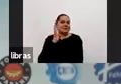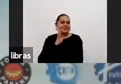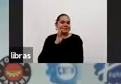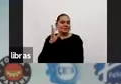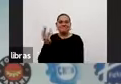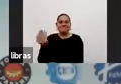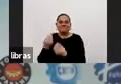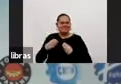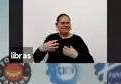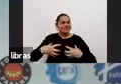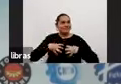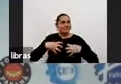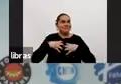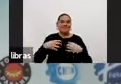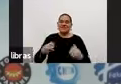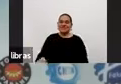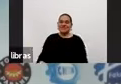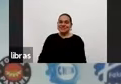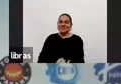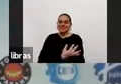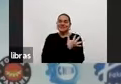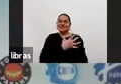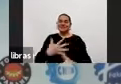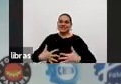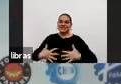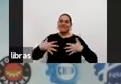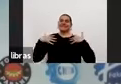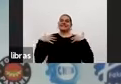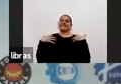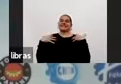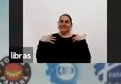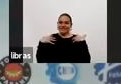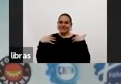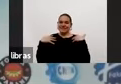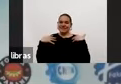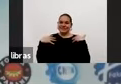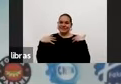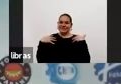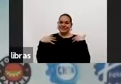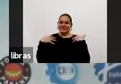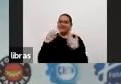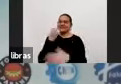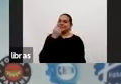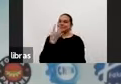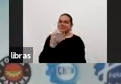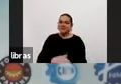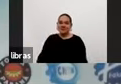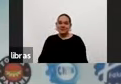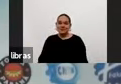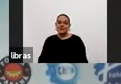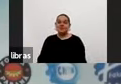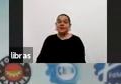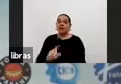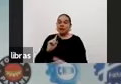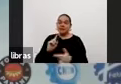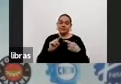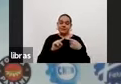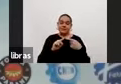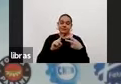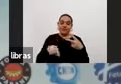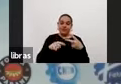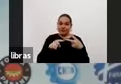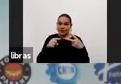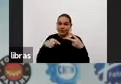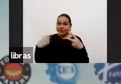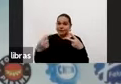orgulho. Eles não param de causar fazendo o bem. Bem bacana, né? Na sequência, nós temos aqui